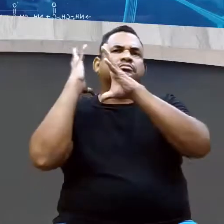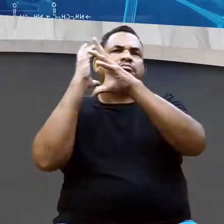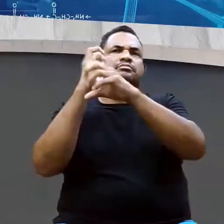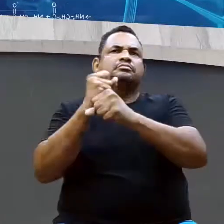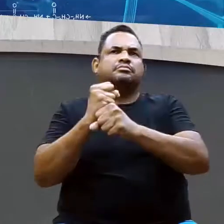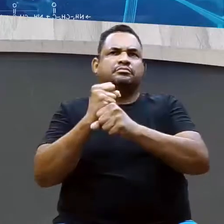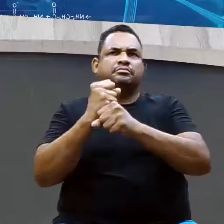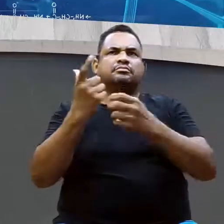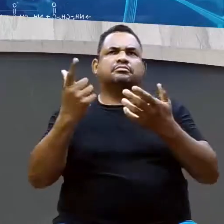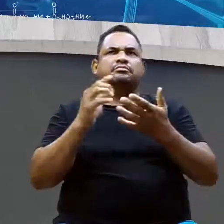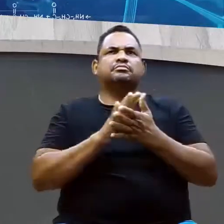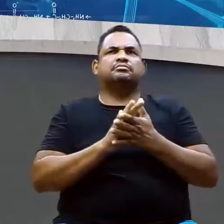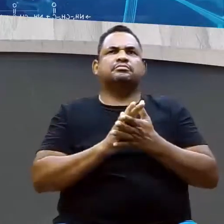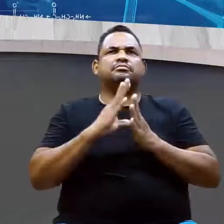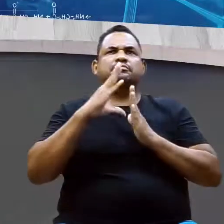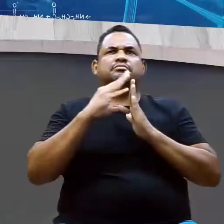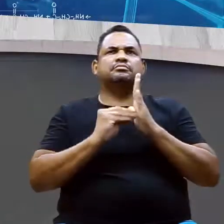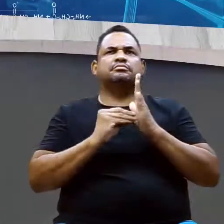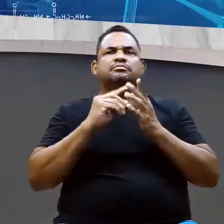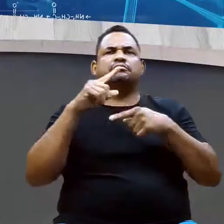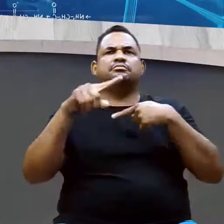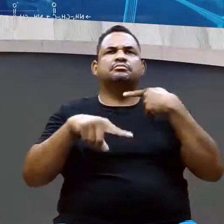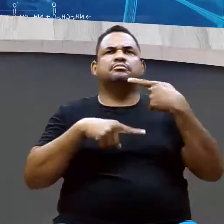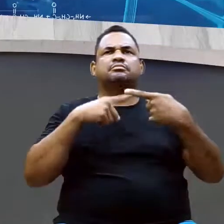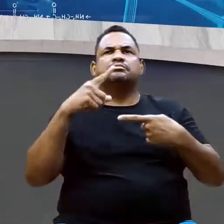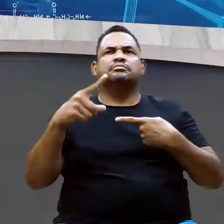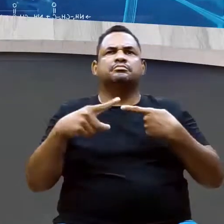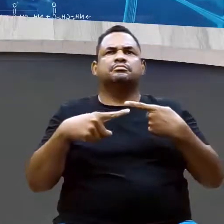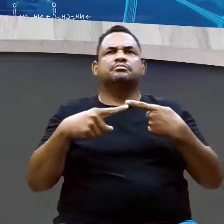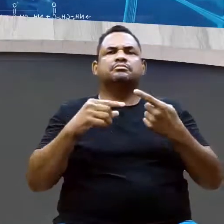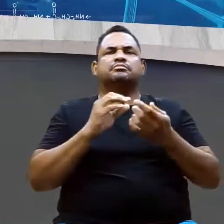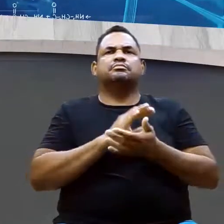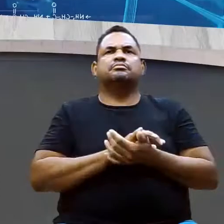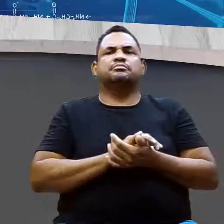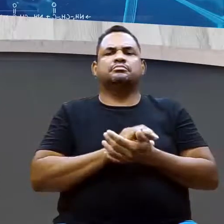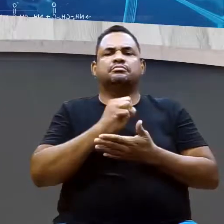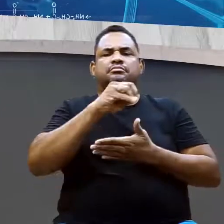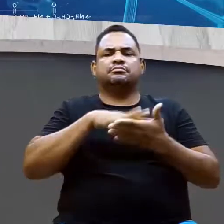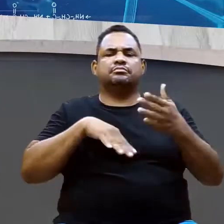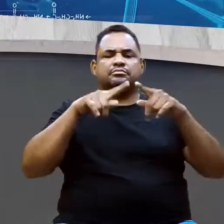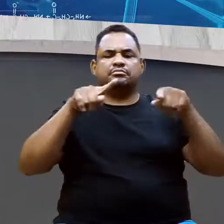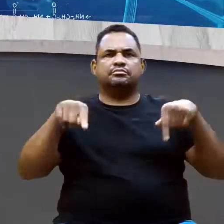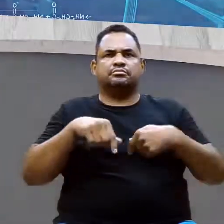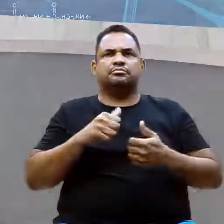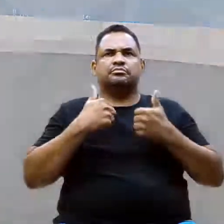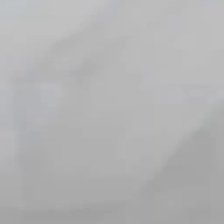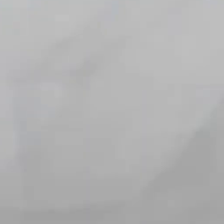do conteúdo e, consequentemente, atividade de sala. Valeu?